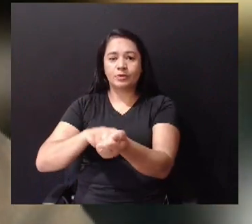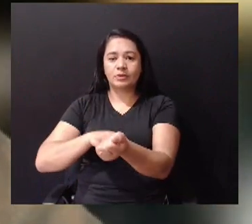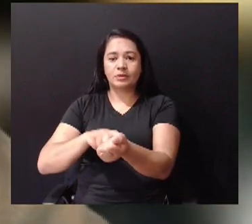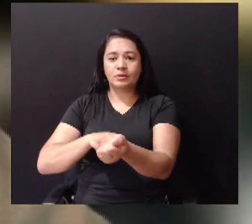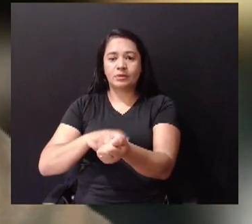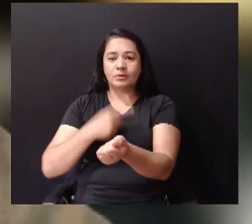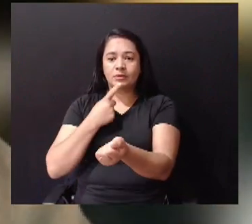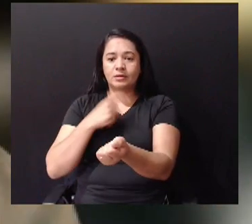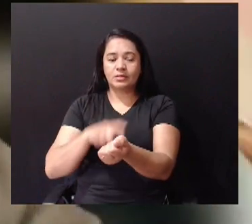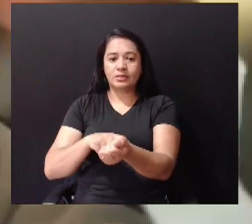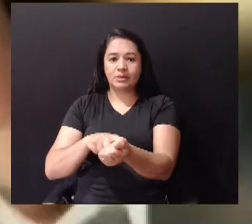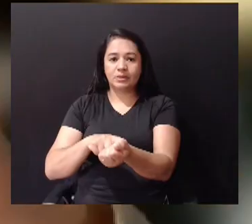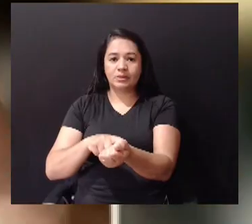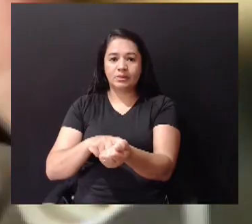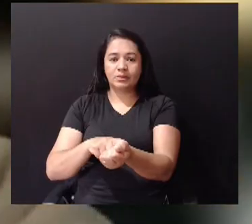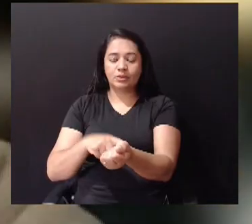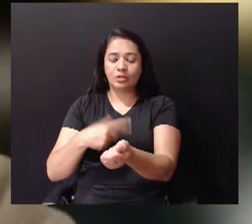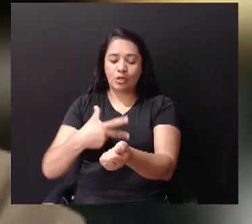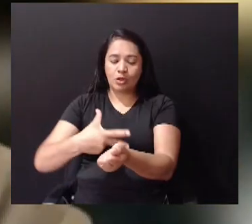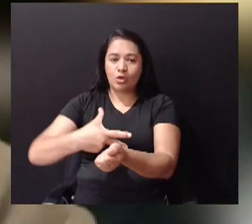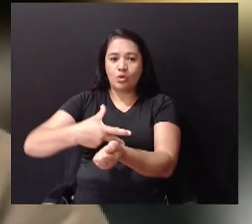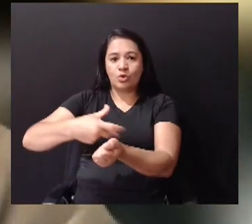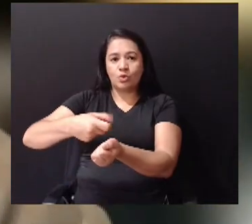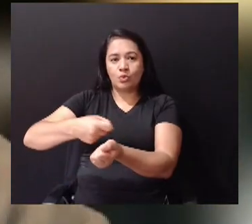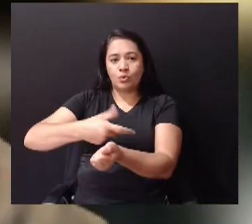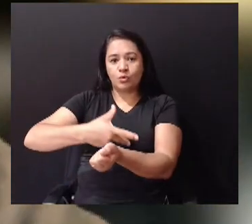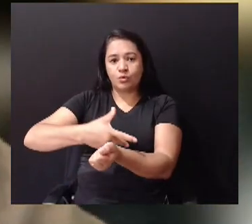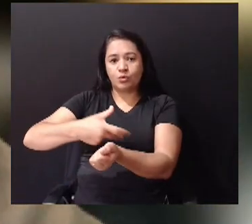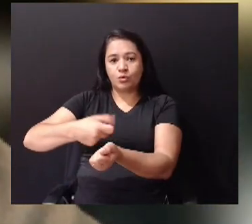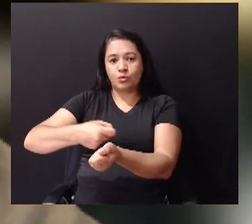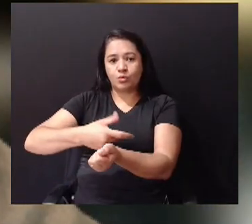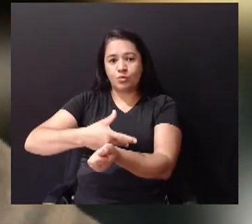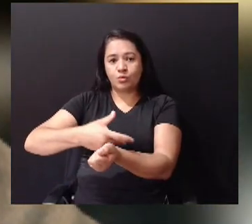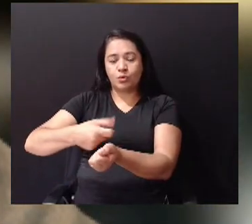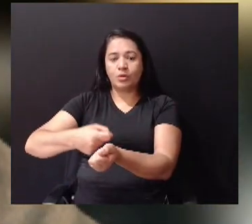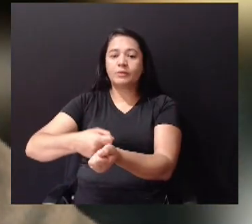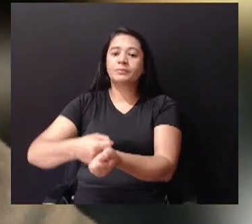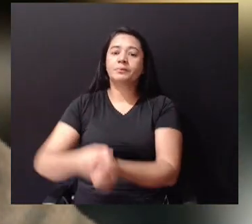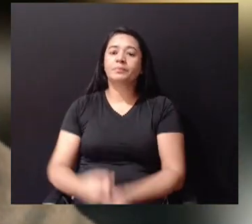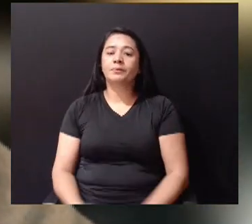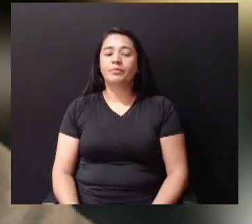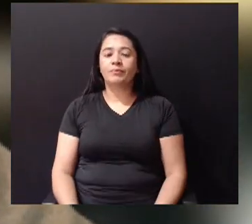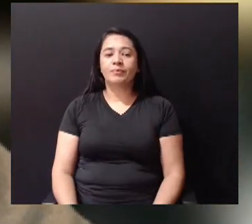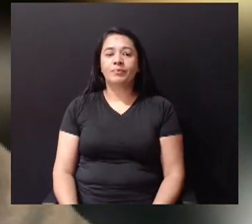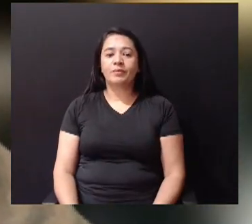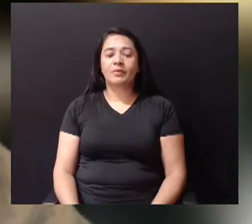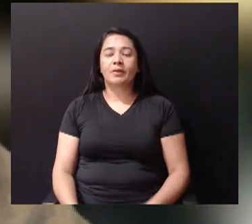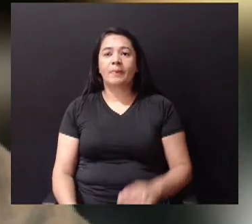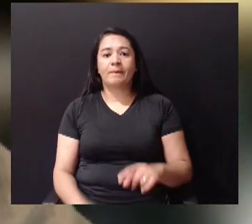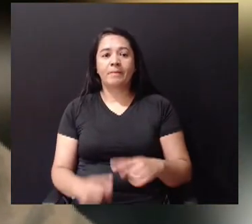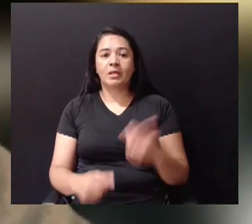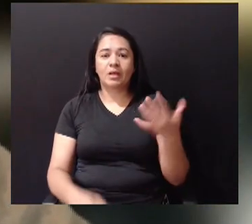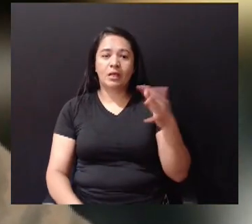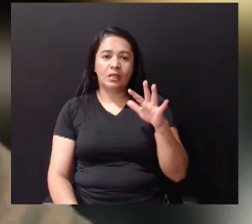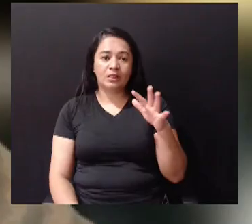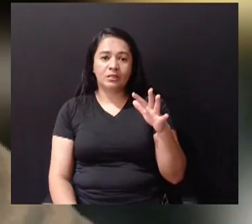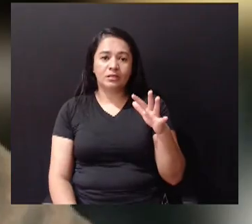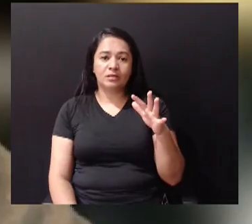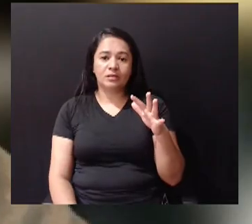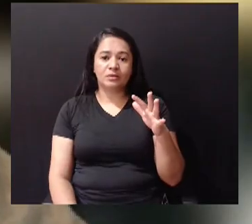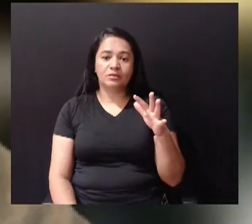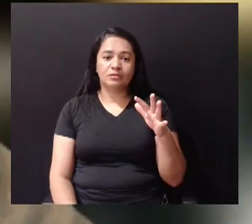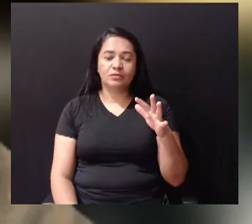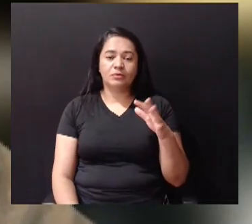líquido que a gente tira né, dentro do sistema nervoso central e muitas vezes do tumor não, mas